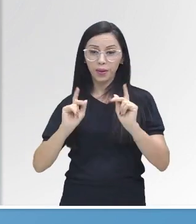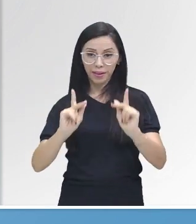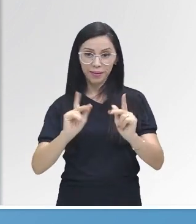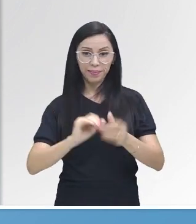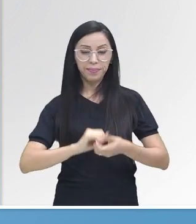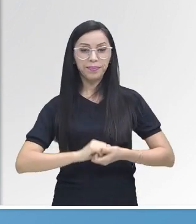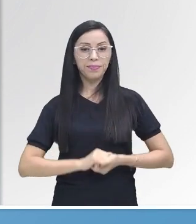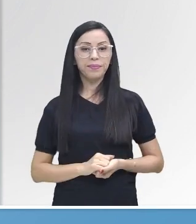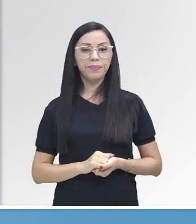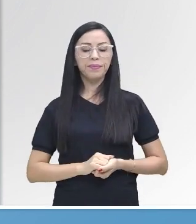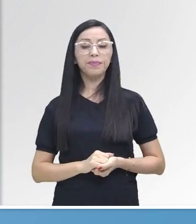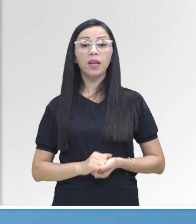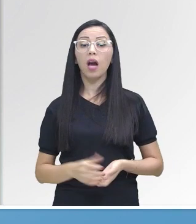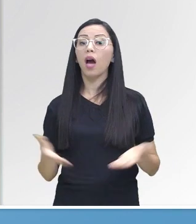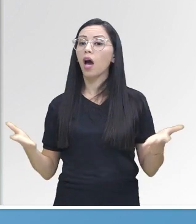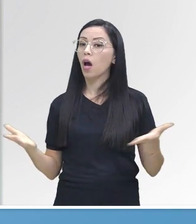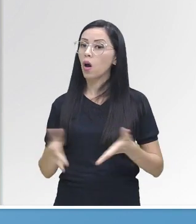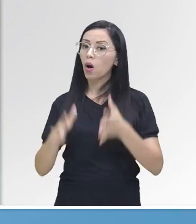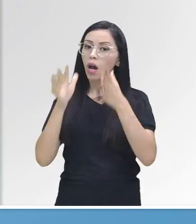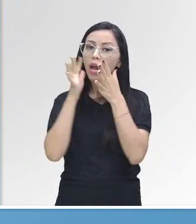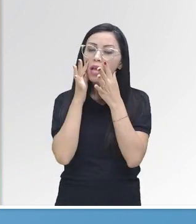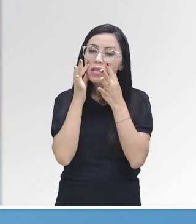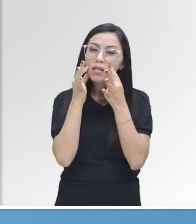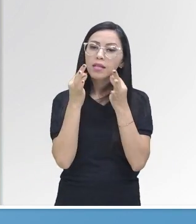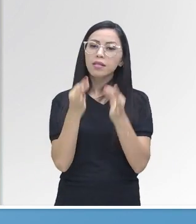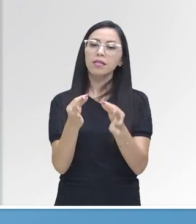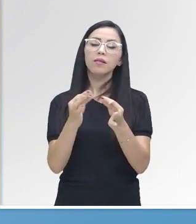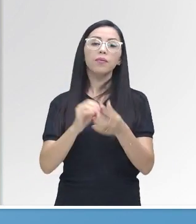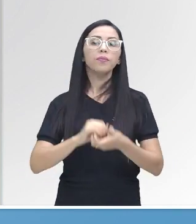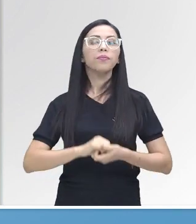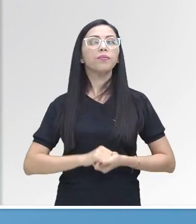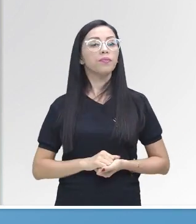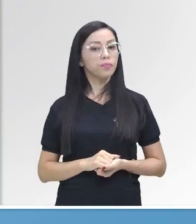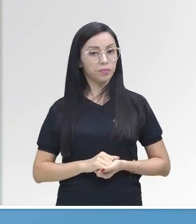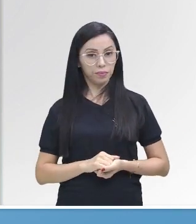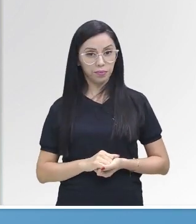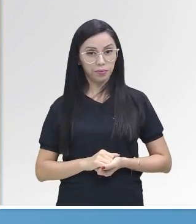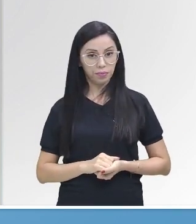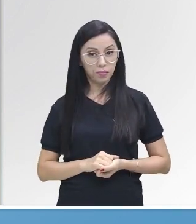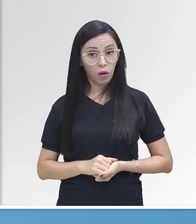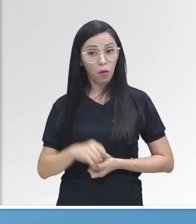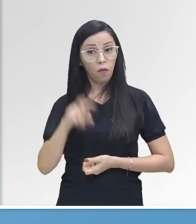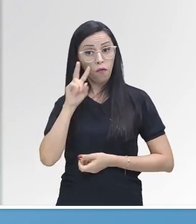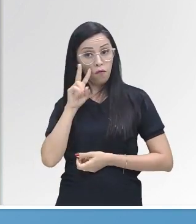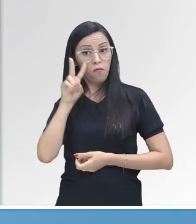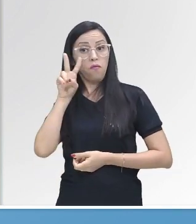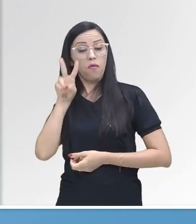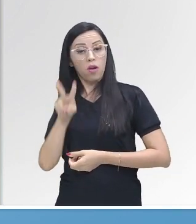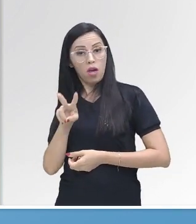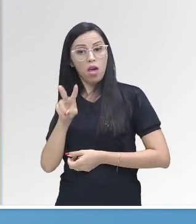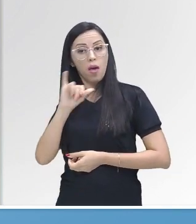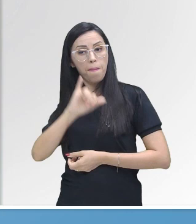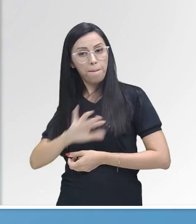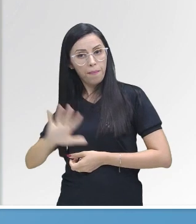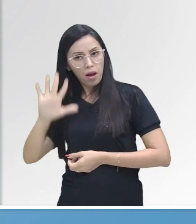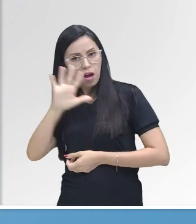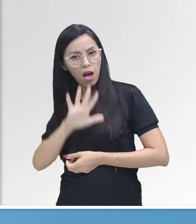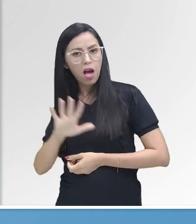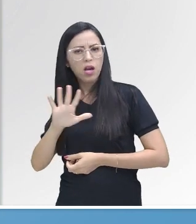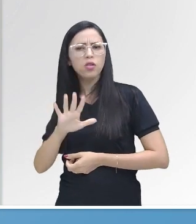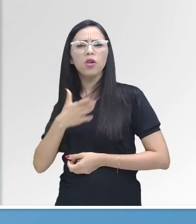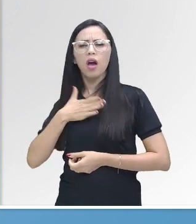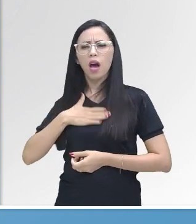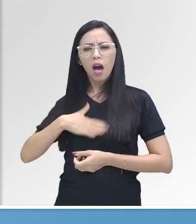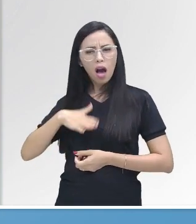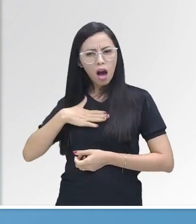Então, agora presta atenção só numa coisa. Observou? Observe as imagens, faça devagarinho,